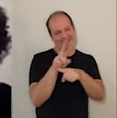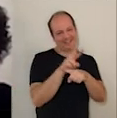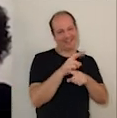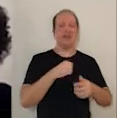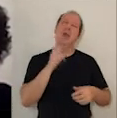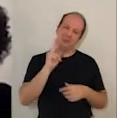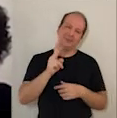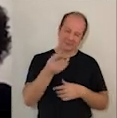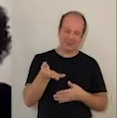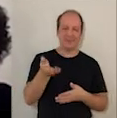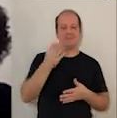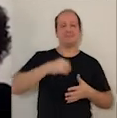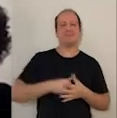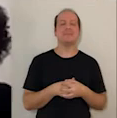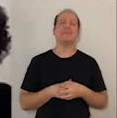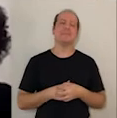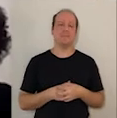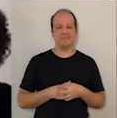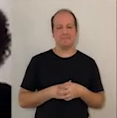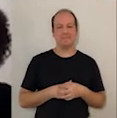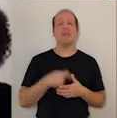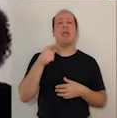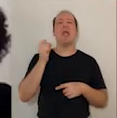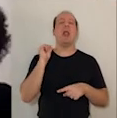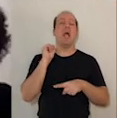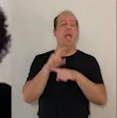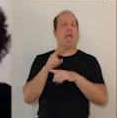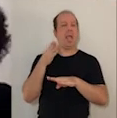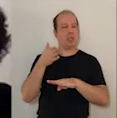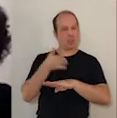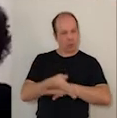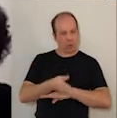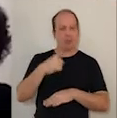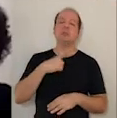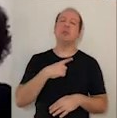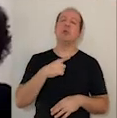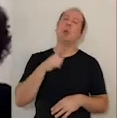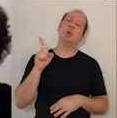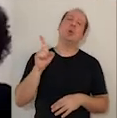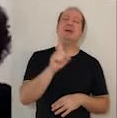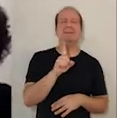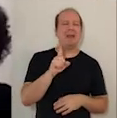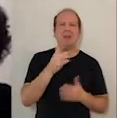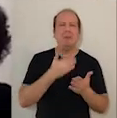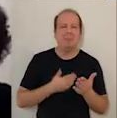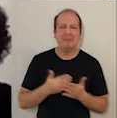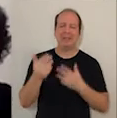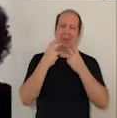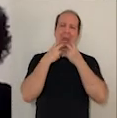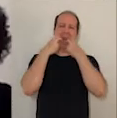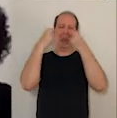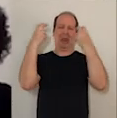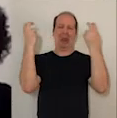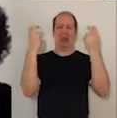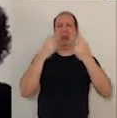Continue, continue. Ela entrou, excelência, e depois chegaram esses senhores. Eles começaram um berreiro tal que